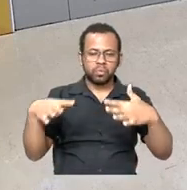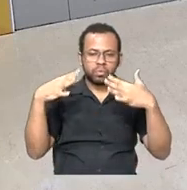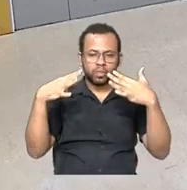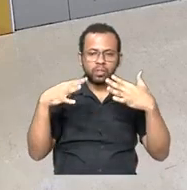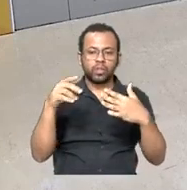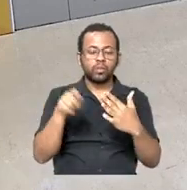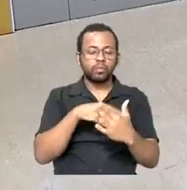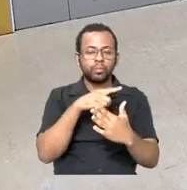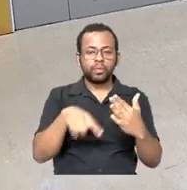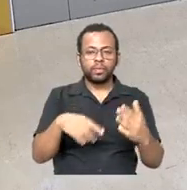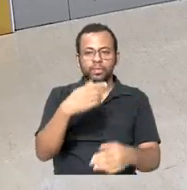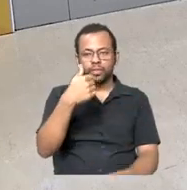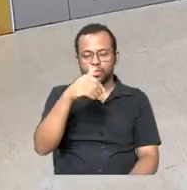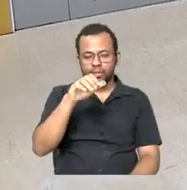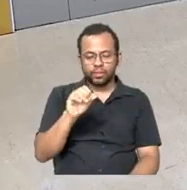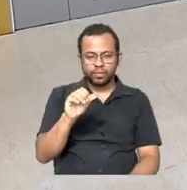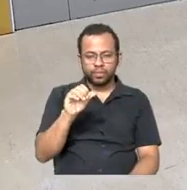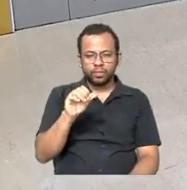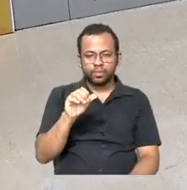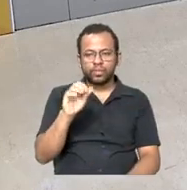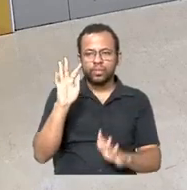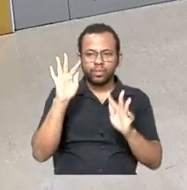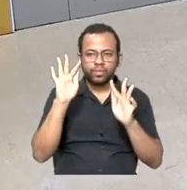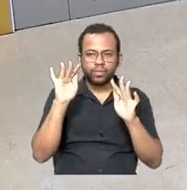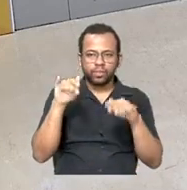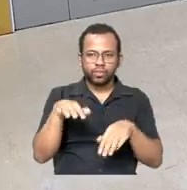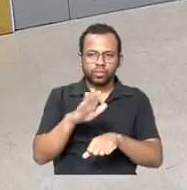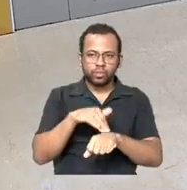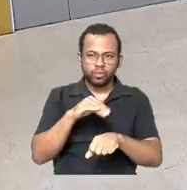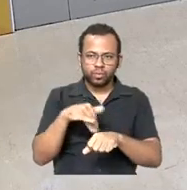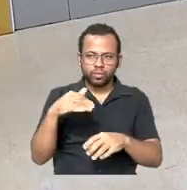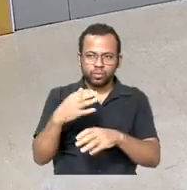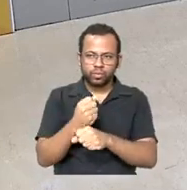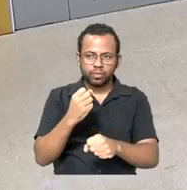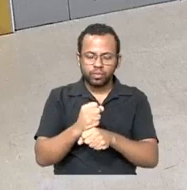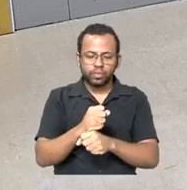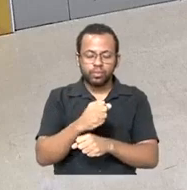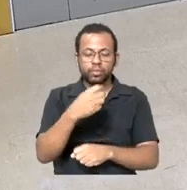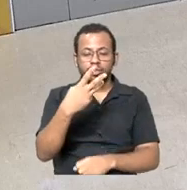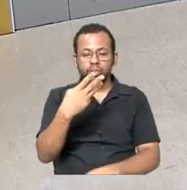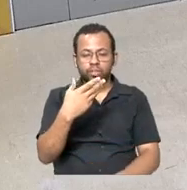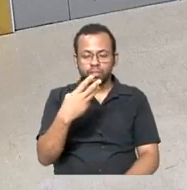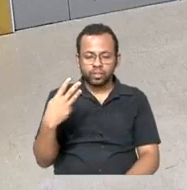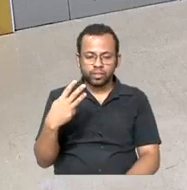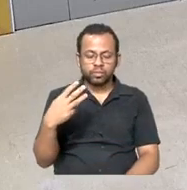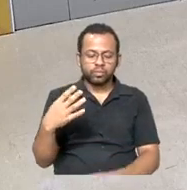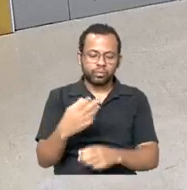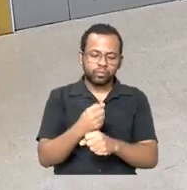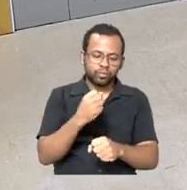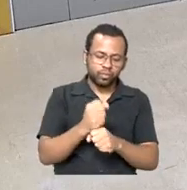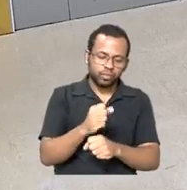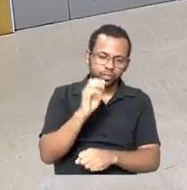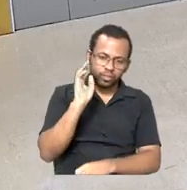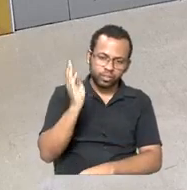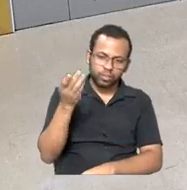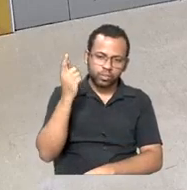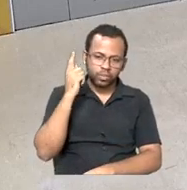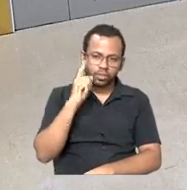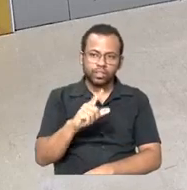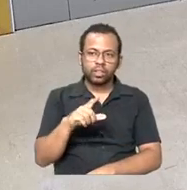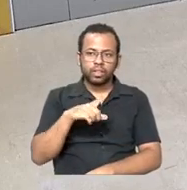com 19 a última bola chamada no total de 33 bolas que já saíram